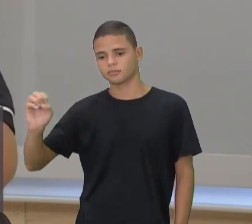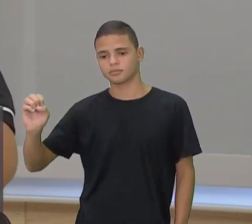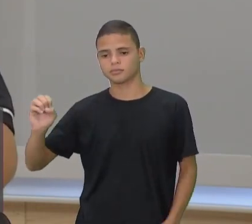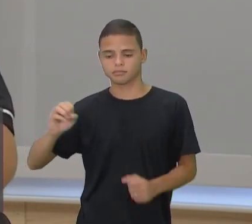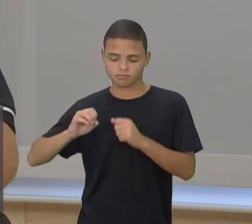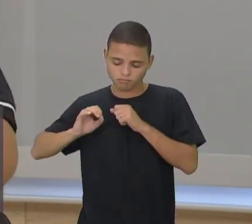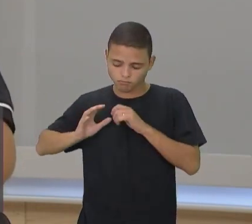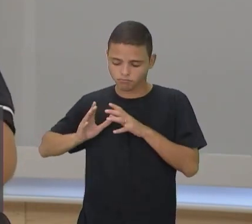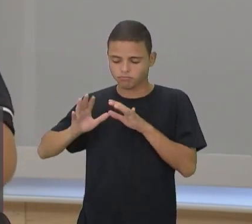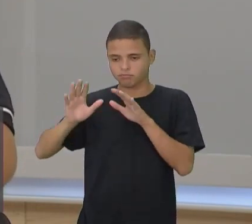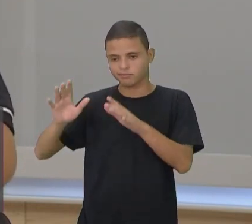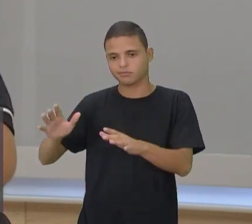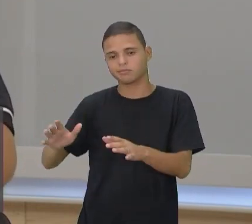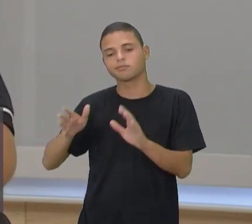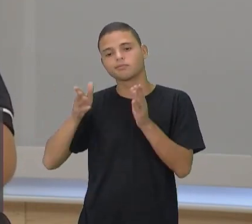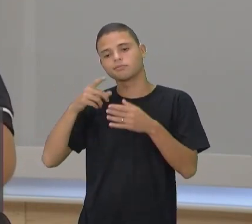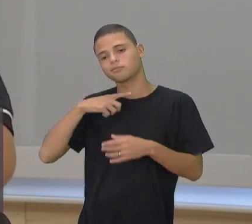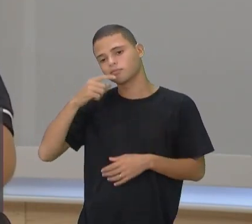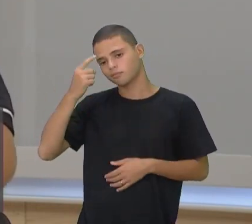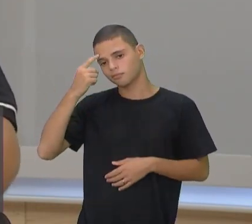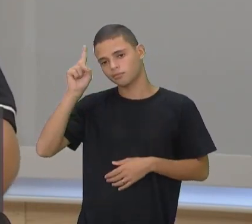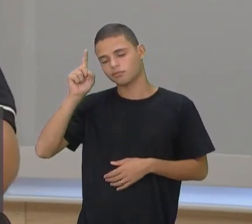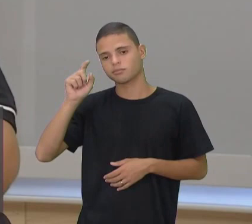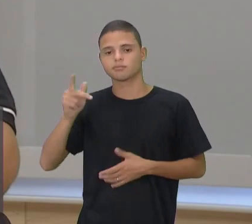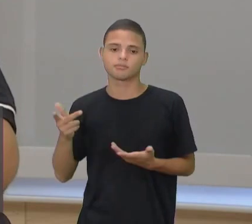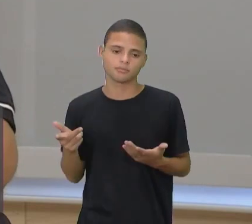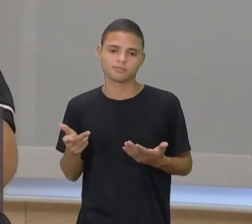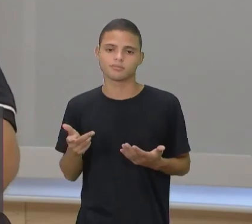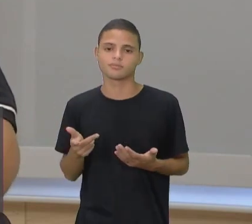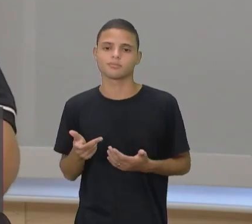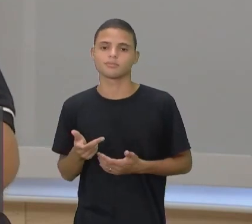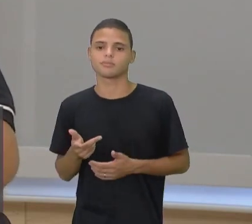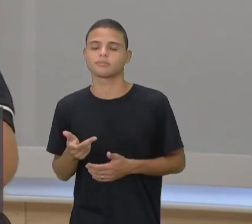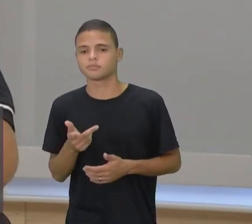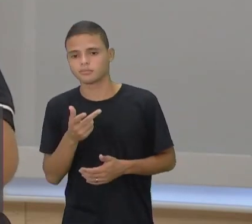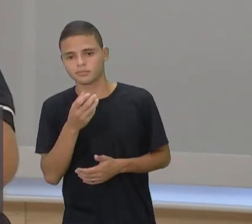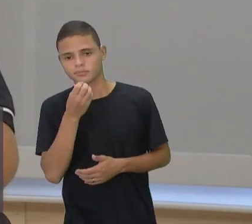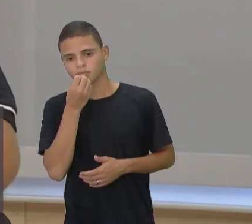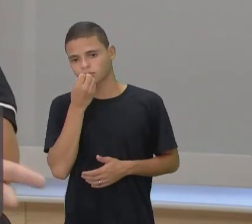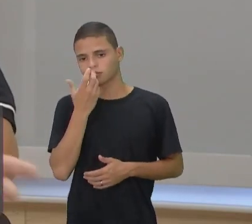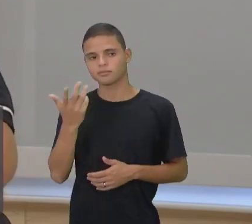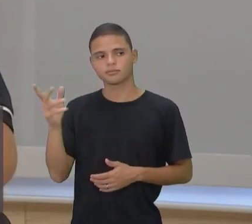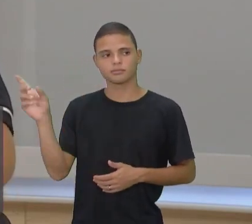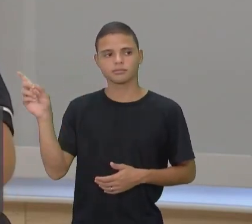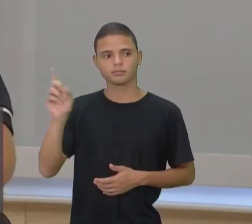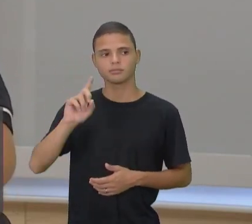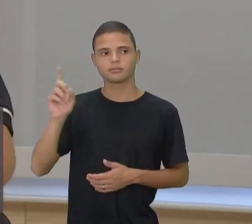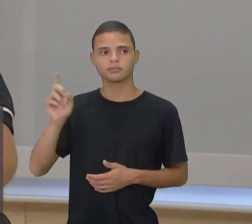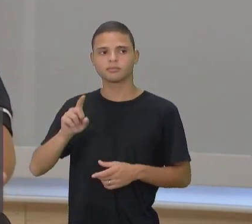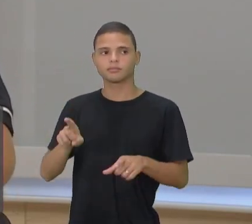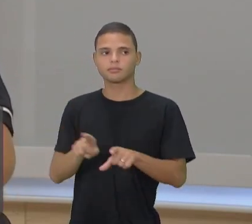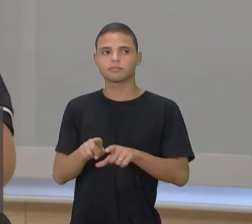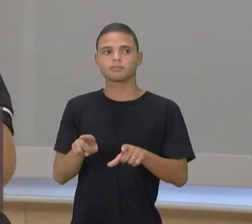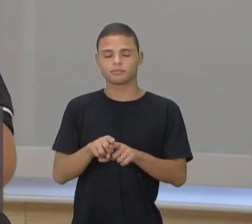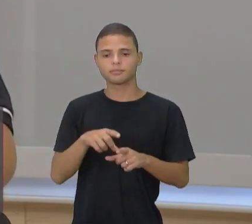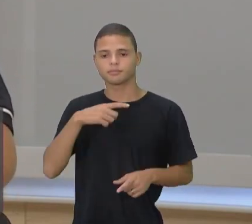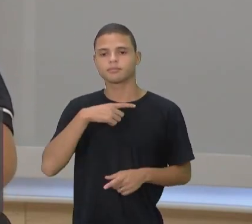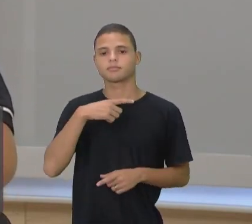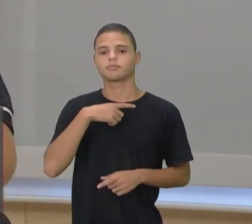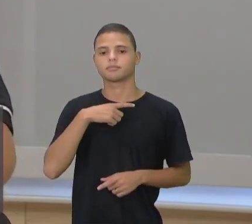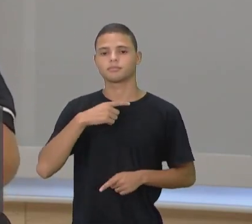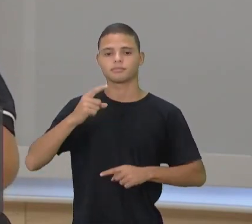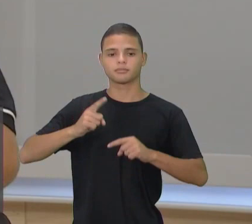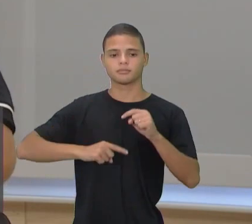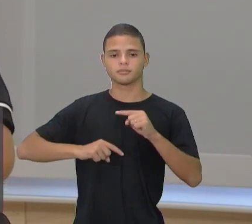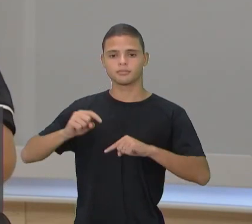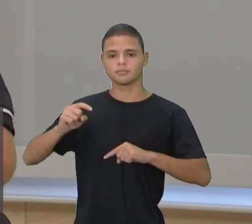Então, já deu uma ideia de que o amianto ele não parece que ele está parecendo aí que é um material que não